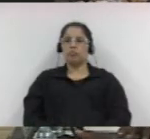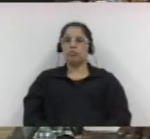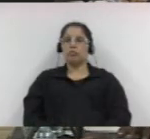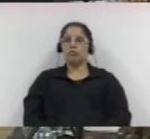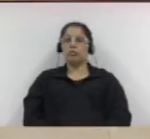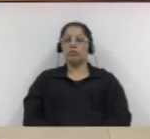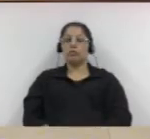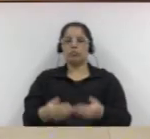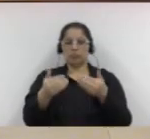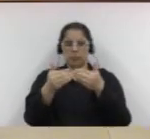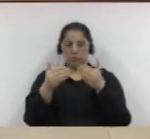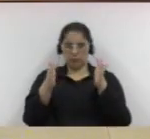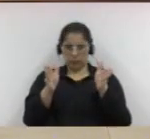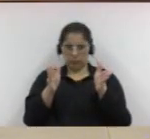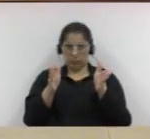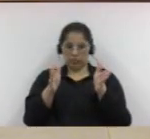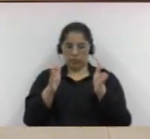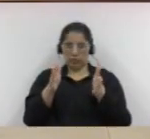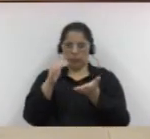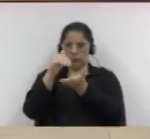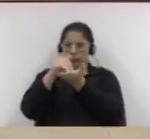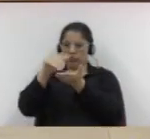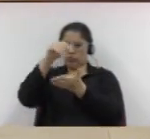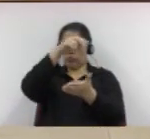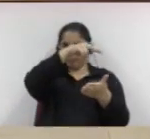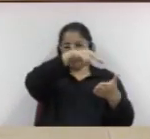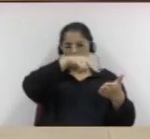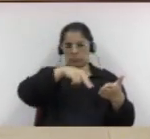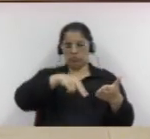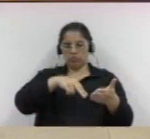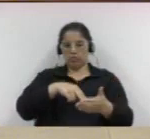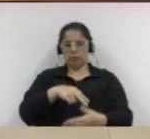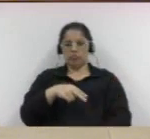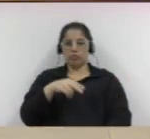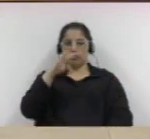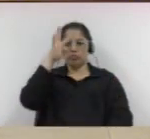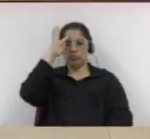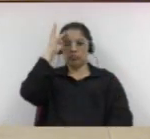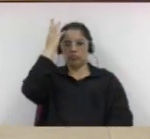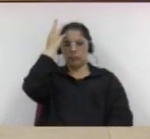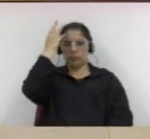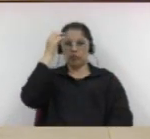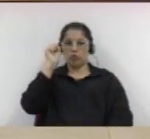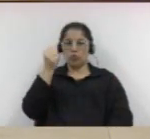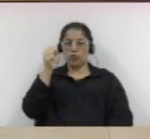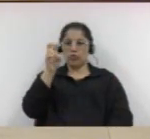Os trabalhos estão reabertos ao secretário para a leitura dos requerimentos. Requerimento